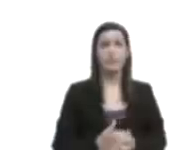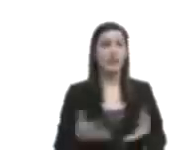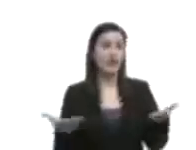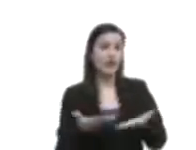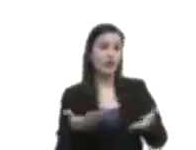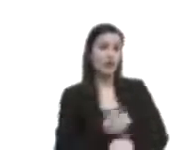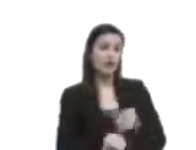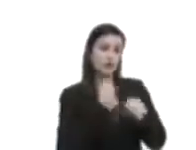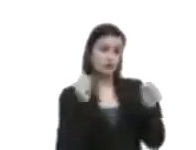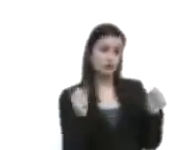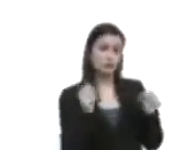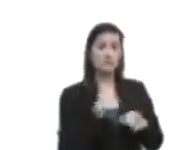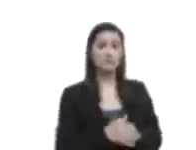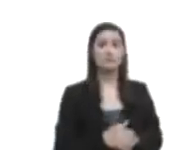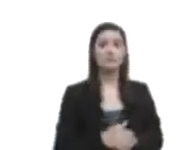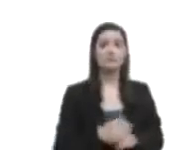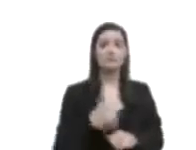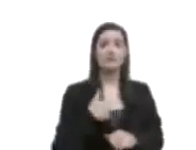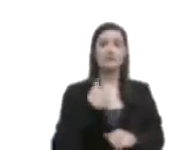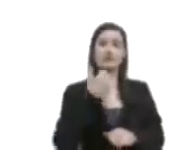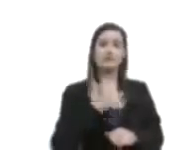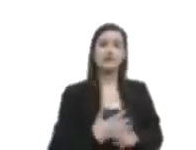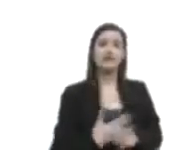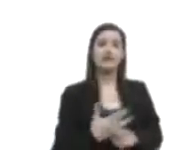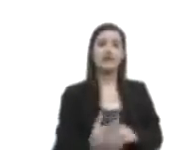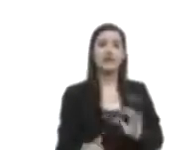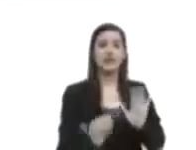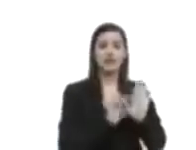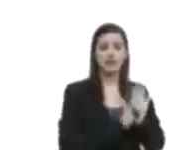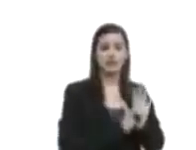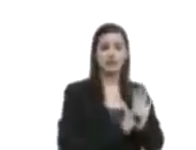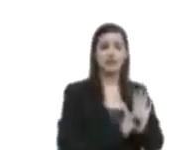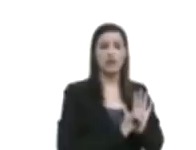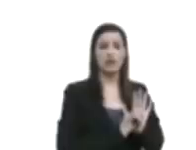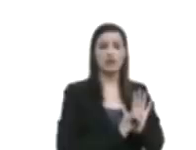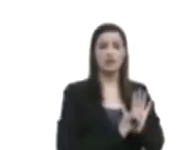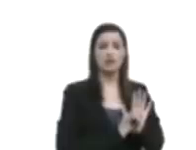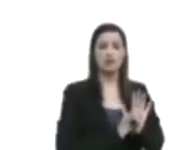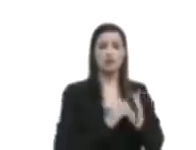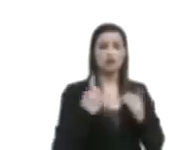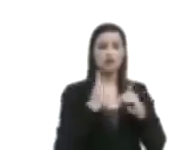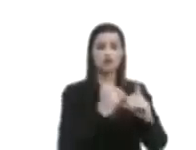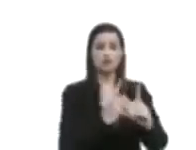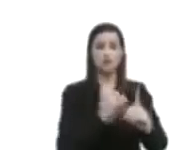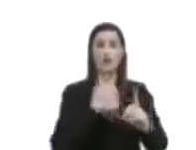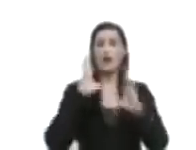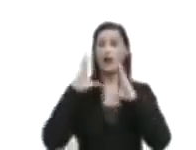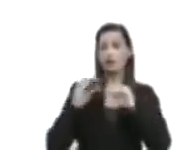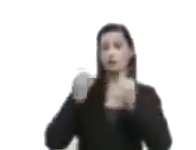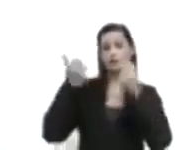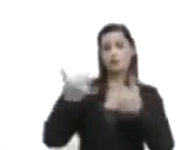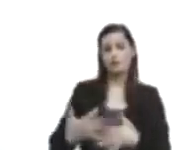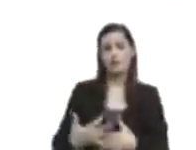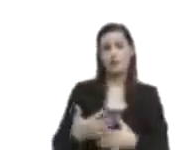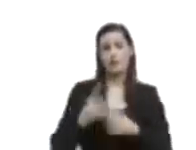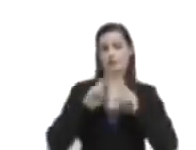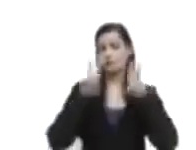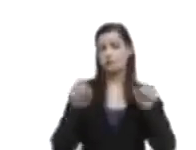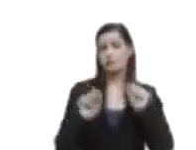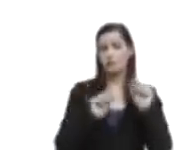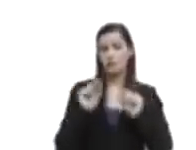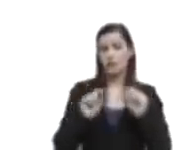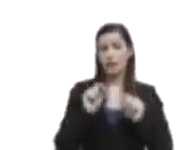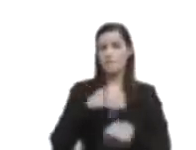falei da identidade do discípulo. À noite eu vou falar da missão do discípulo. Vamos fechar os olhos e orar.